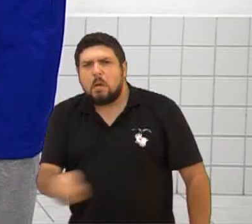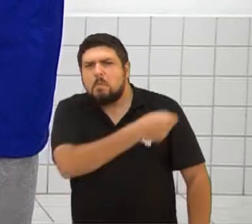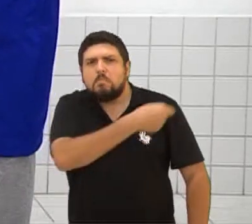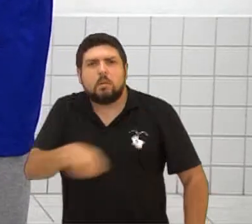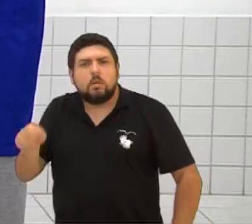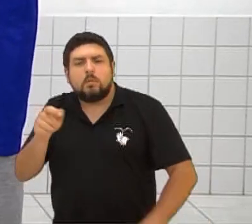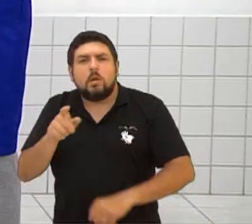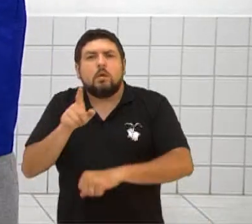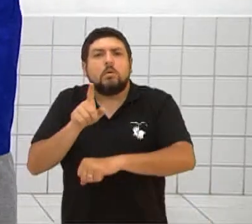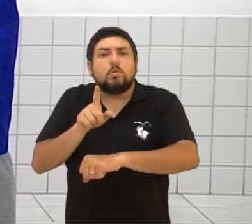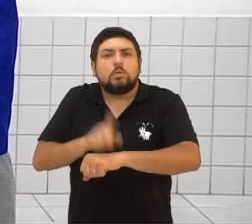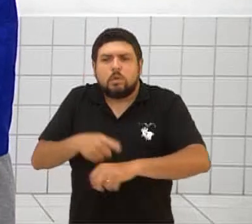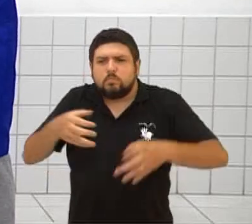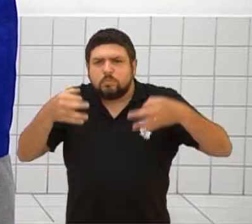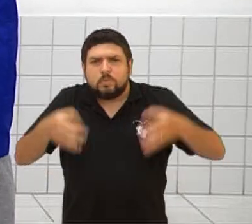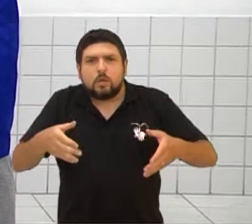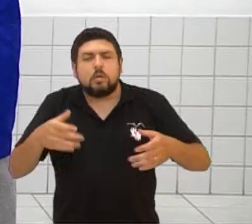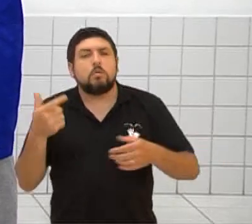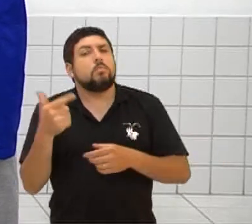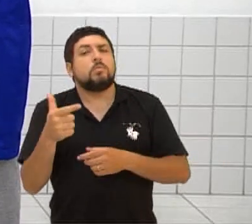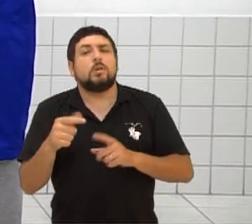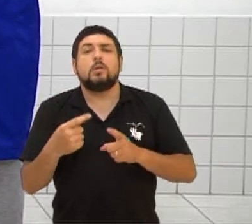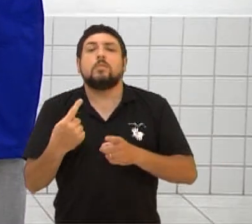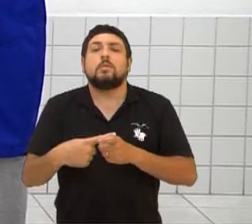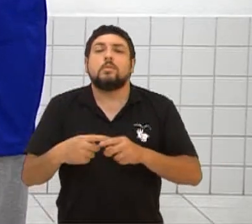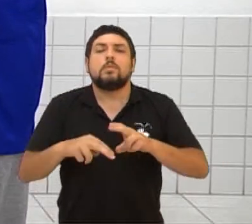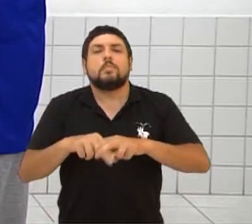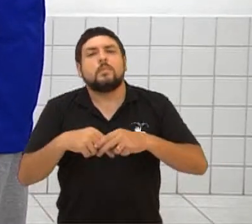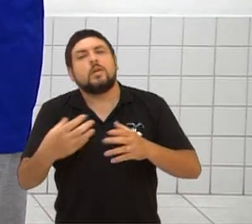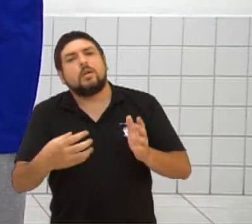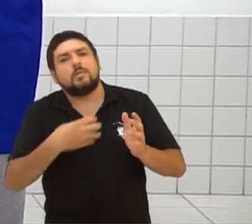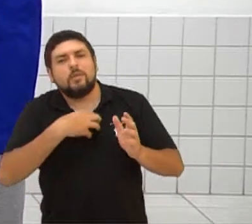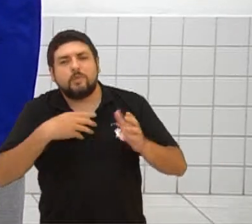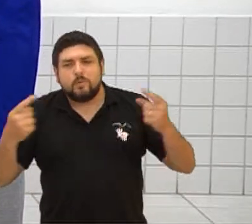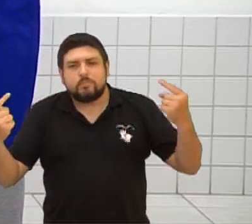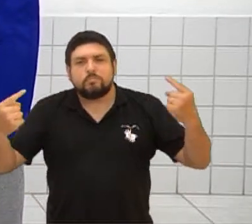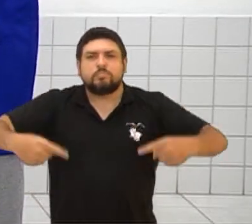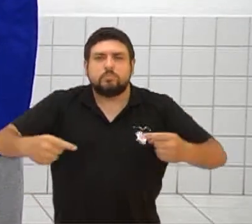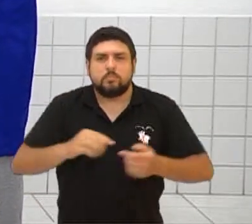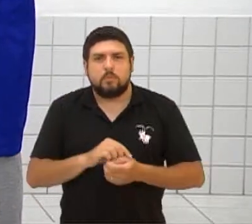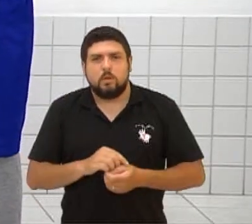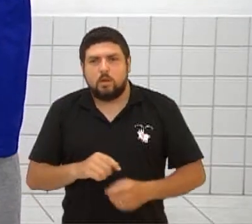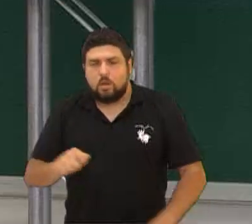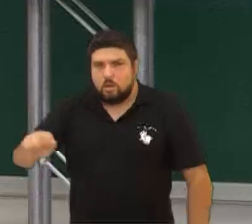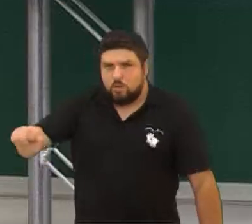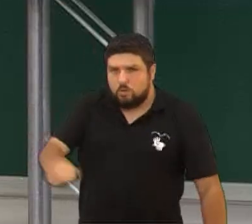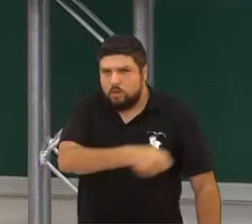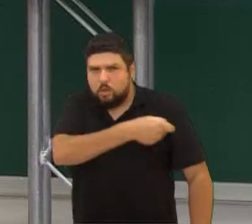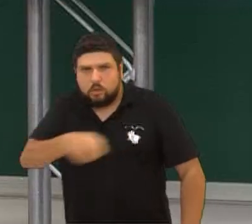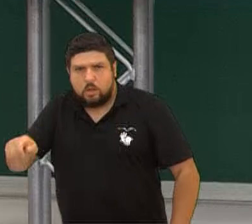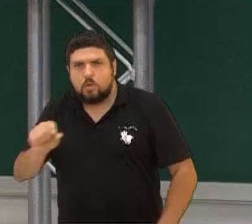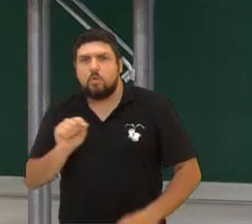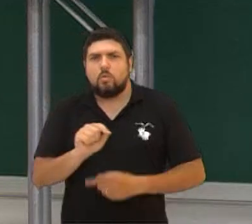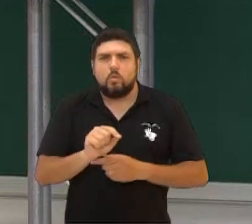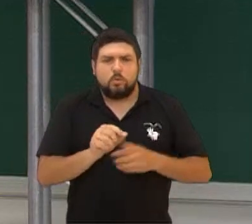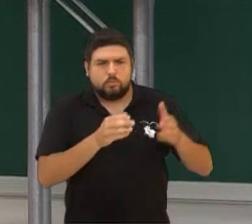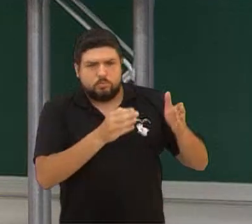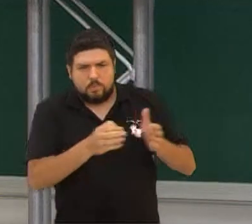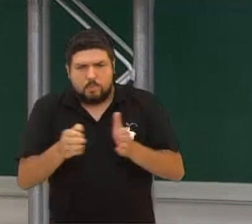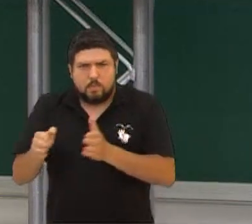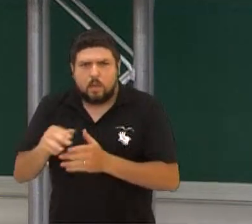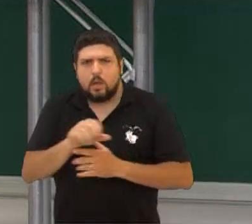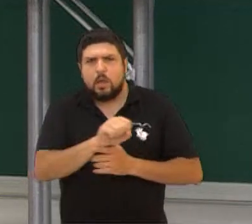temporal? Exatamente por causa da forma de disputa, né? Como o tênis ele é disputado por sets, por